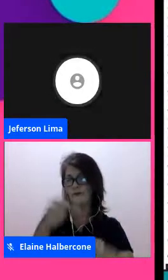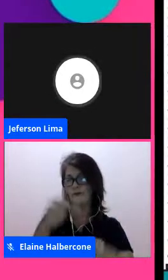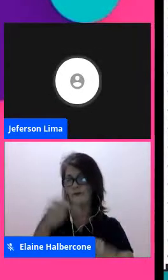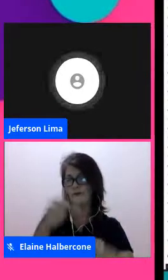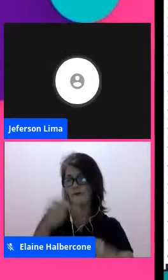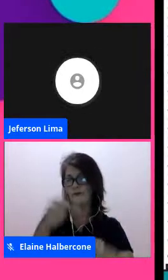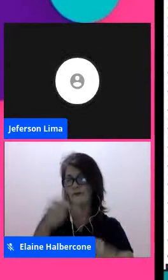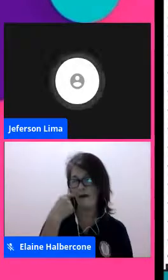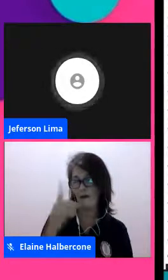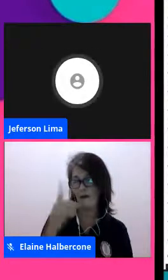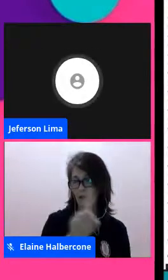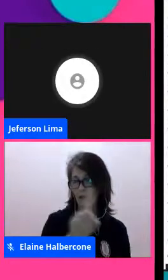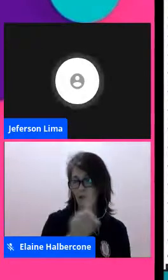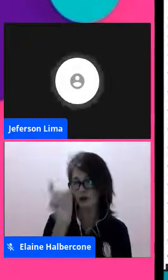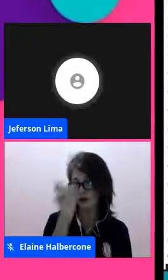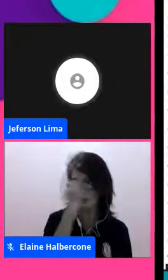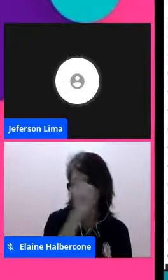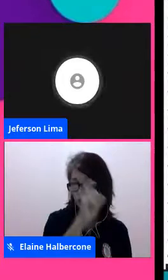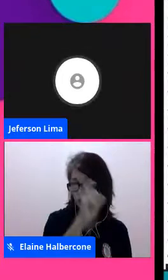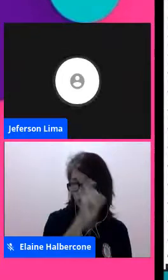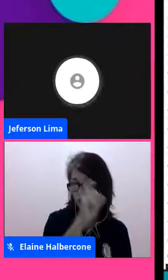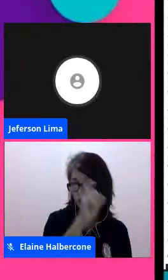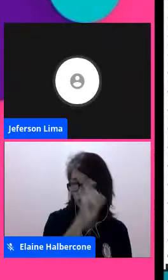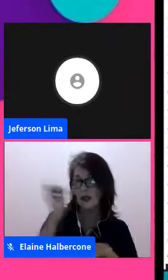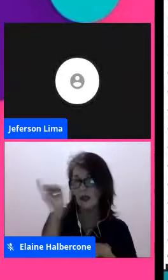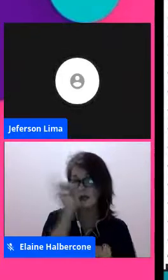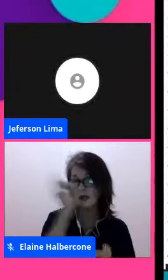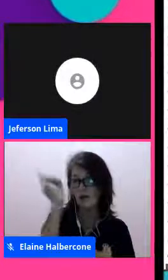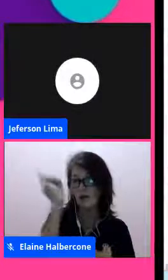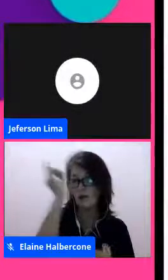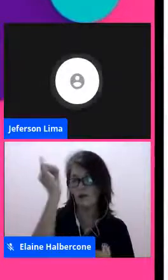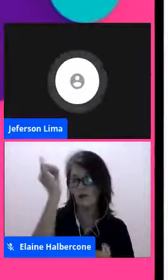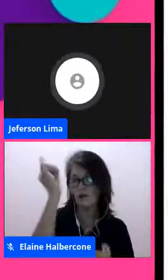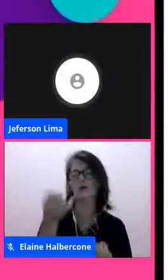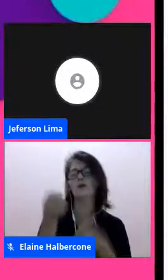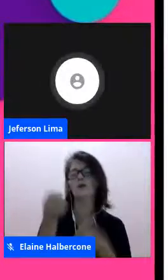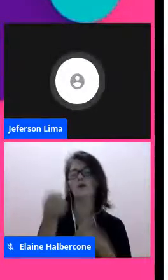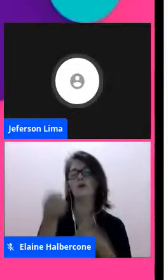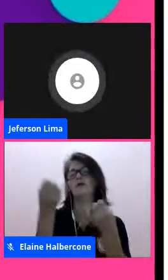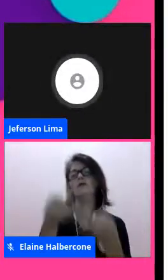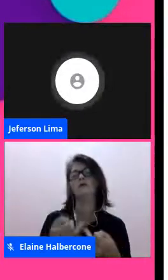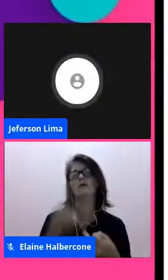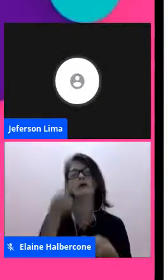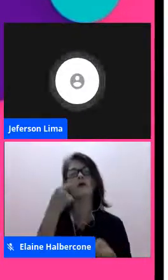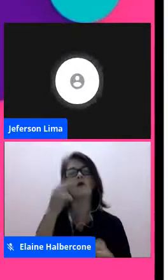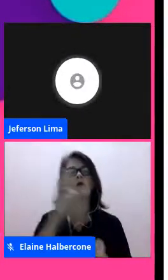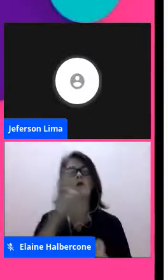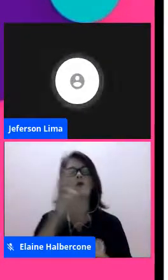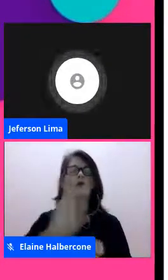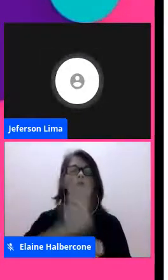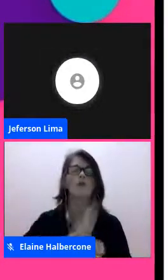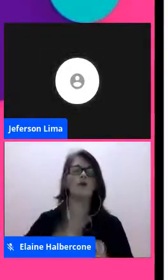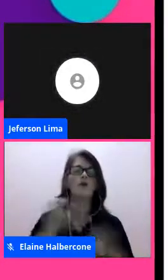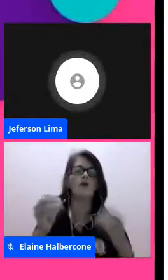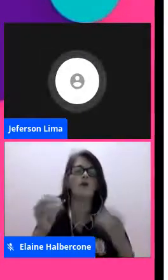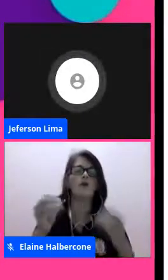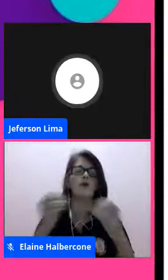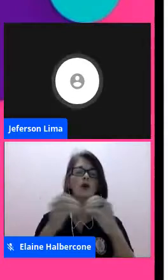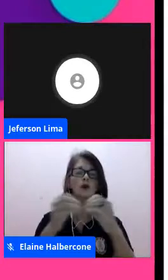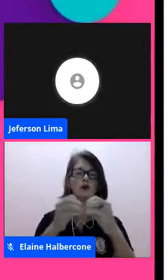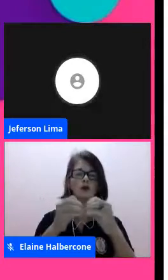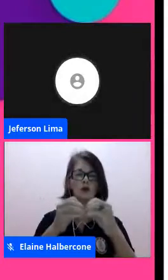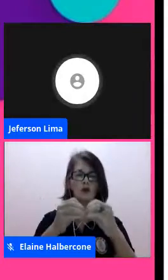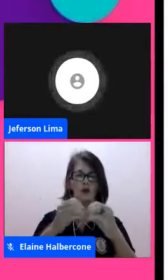é difícil, mas é muito importante lembrar como é que isso é feito. E para isso, a gente está utilizando isso aqui, ó, que é o Arduino Core para